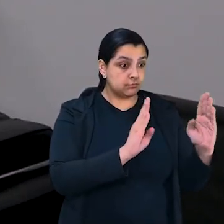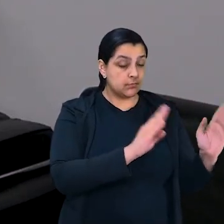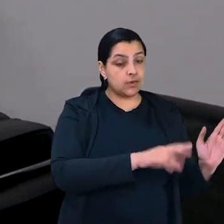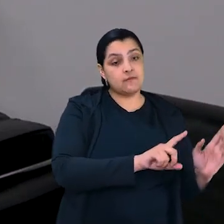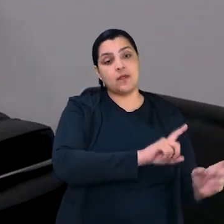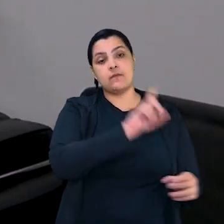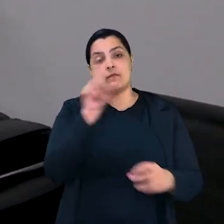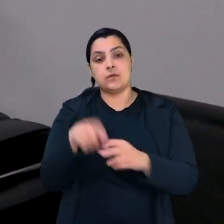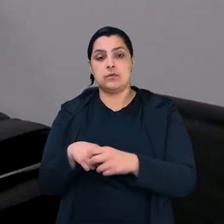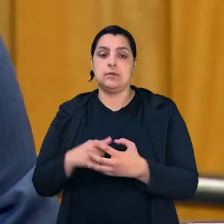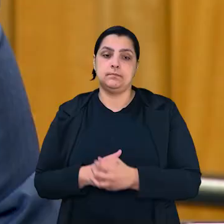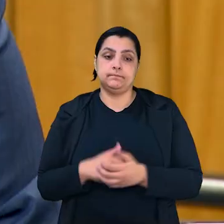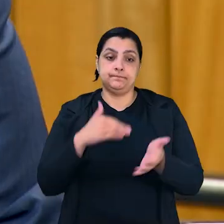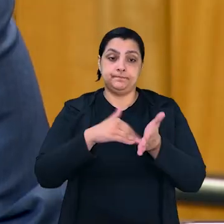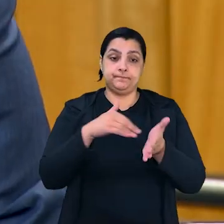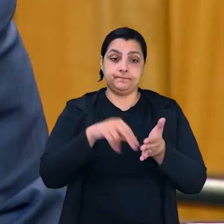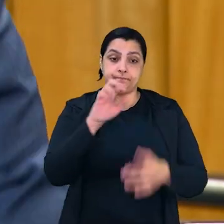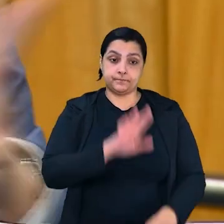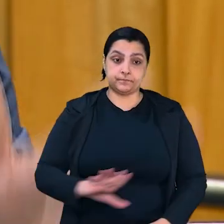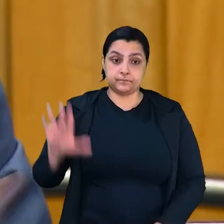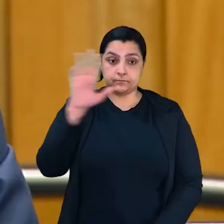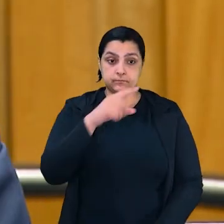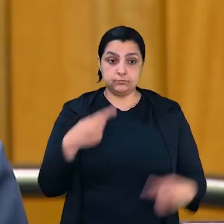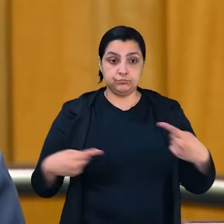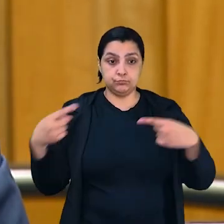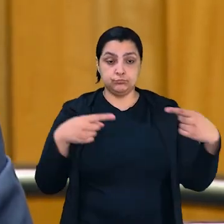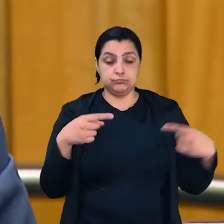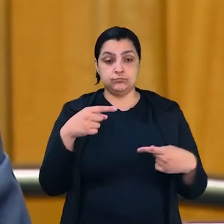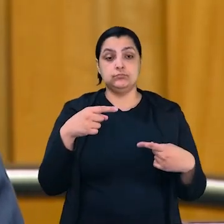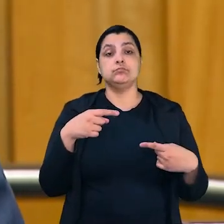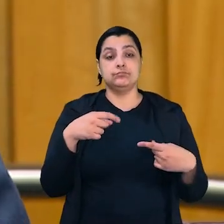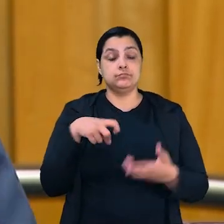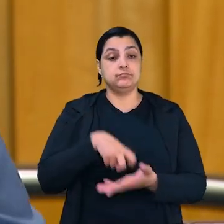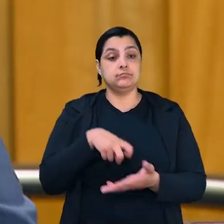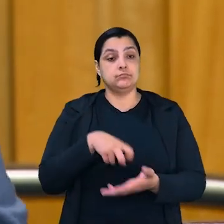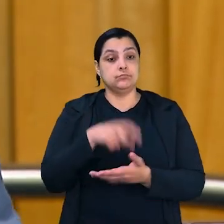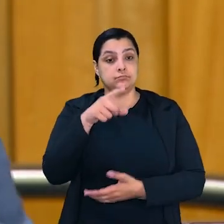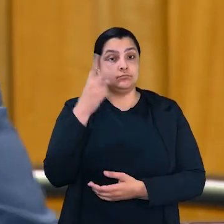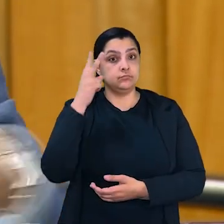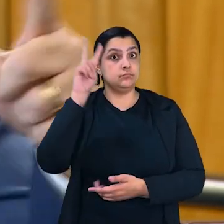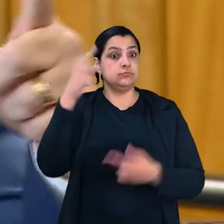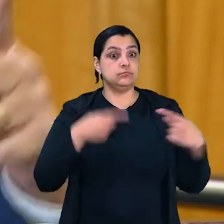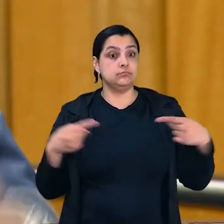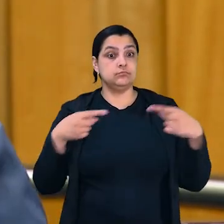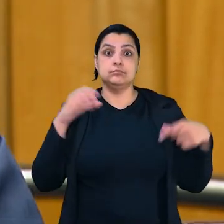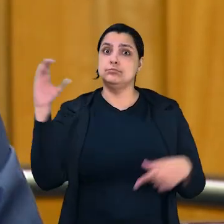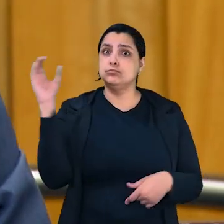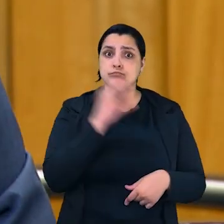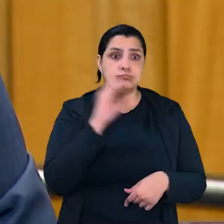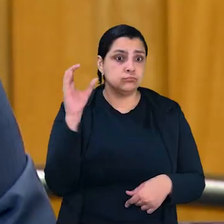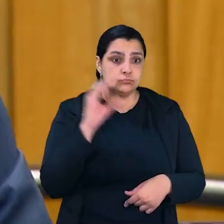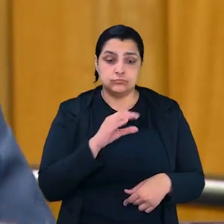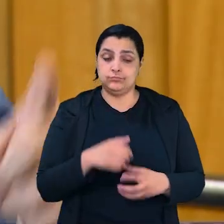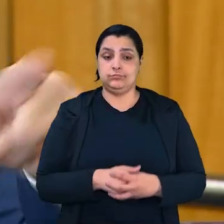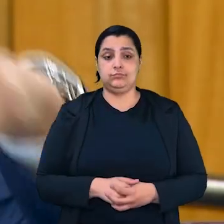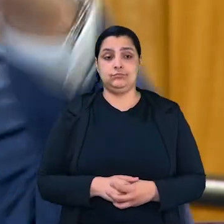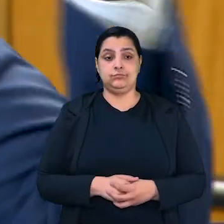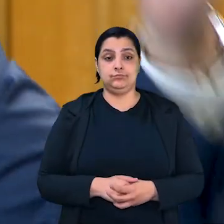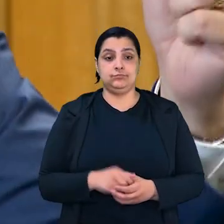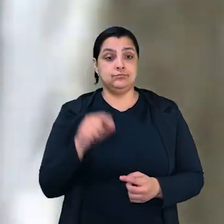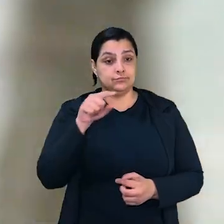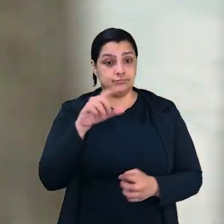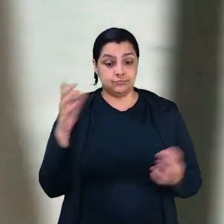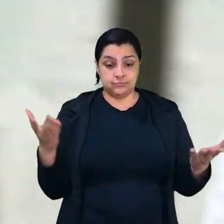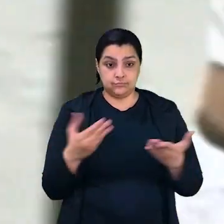do cumprimento da pena. O secretário nacional de Políticas Penais, André Garcia, lembrou que o debate é urgente.